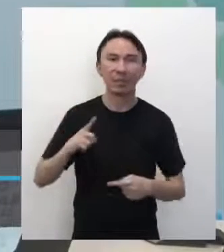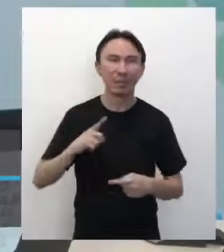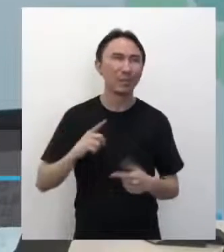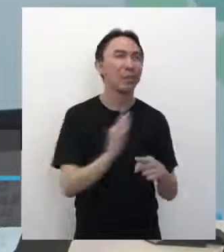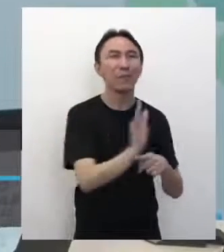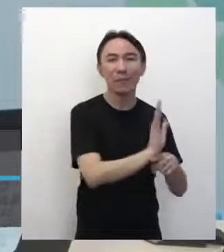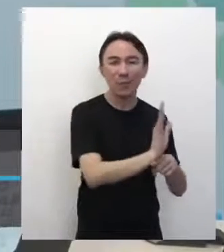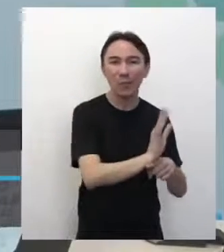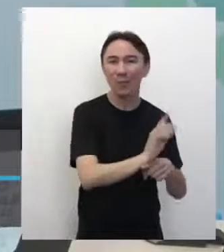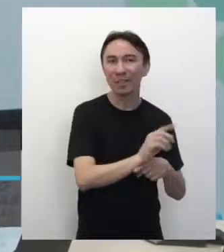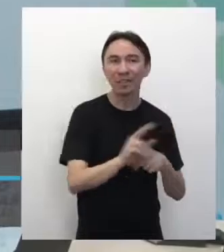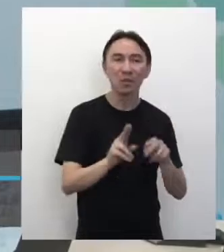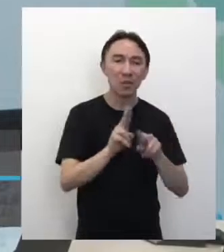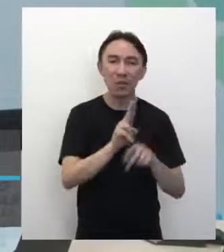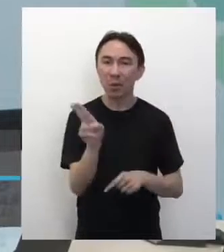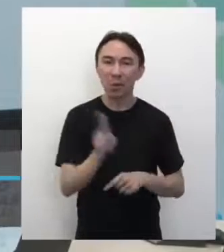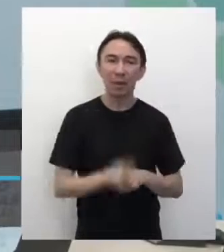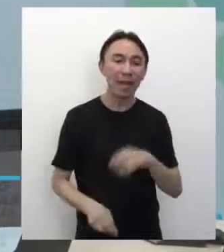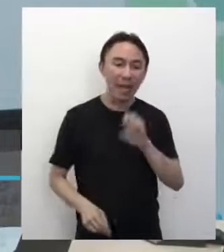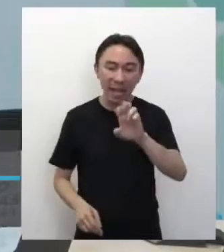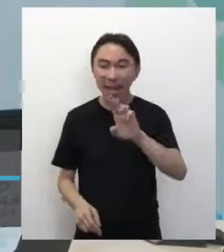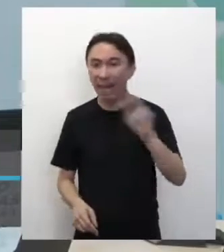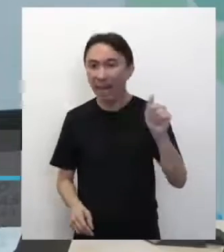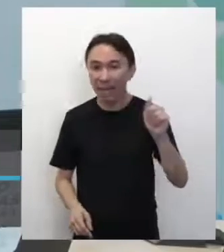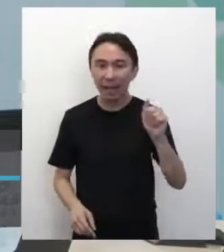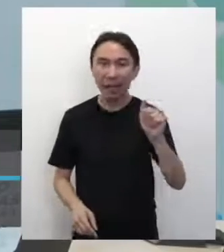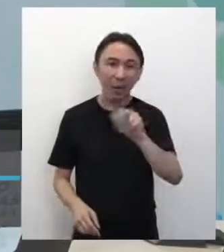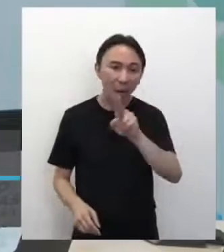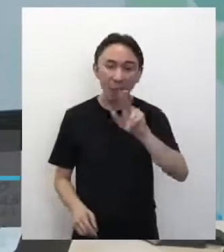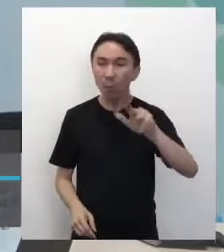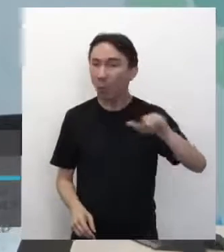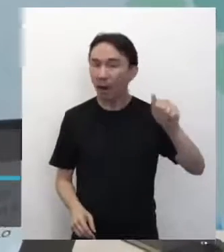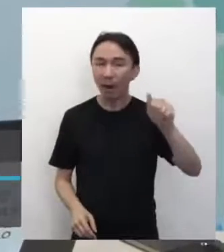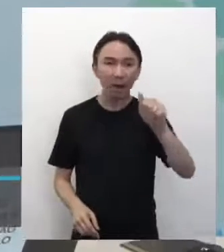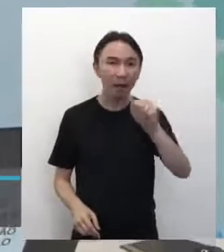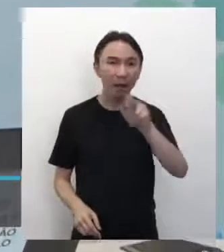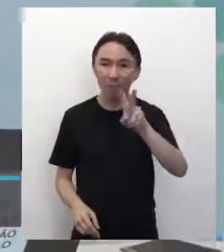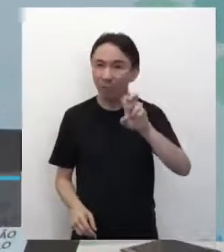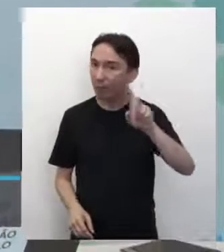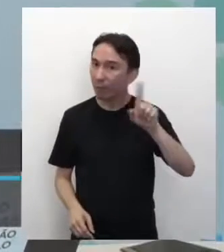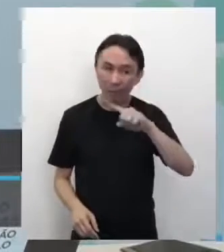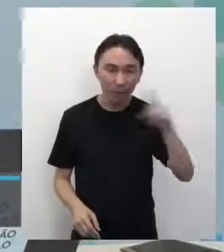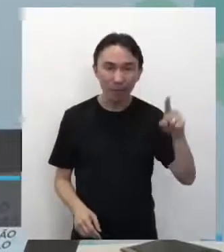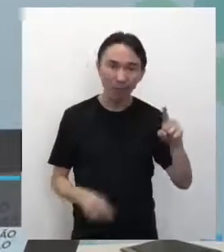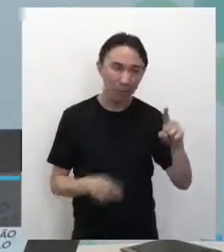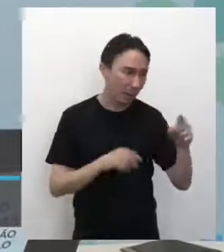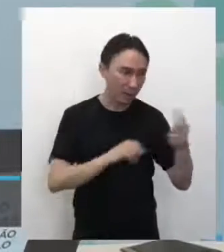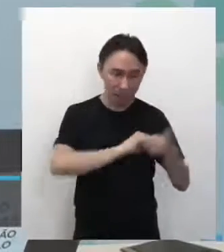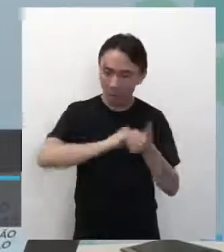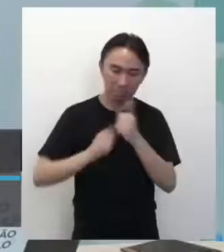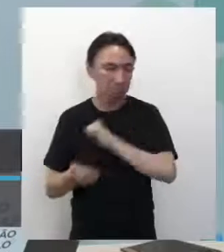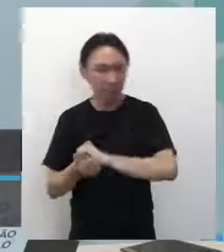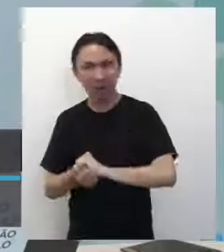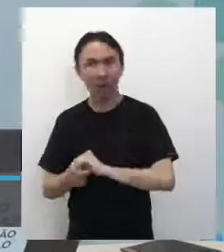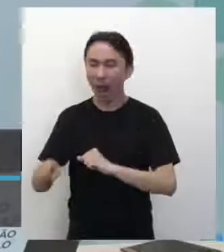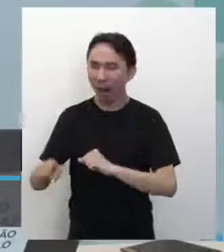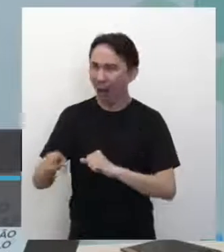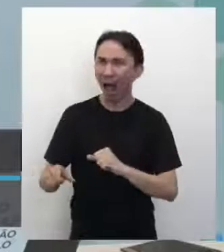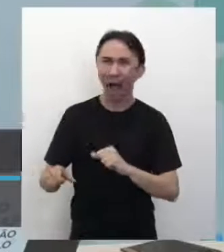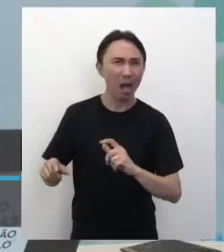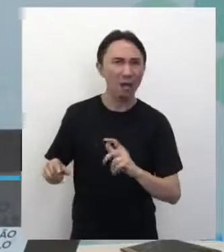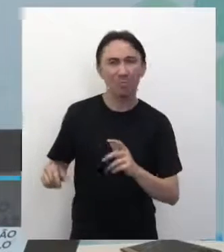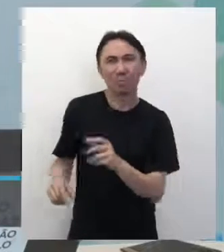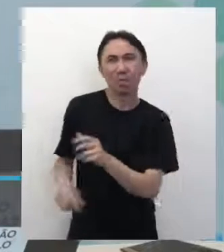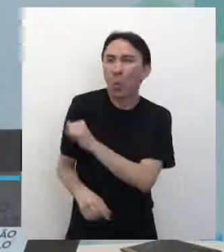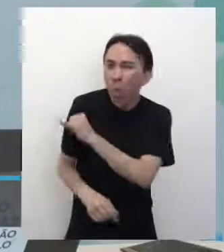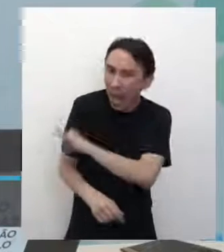ele ele faz uma versão no Rio de Janeiro, misturando favela e a parte mais elitista da